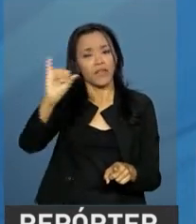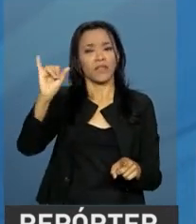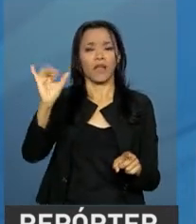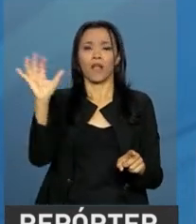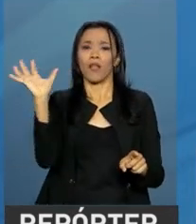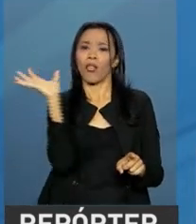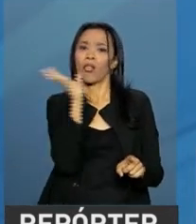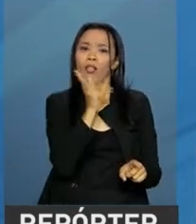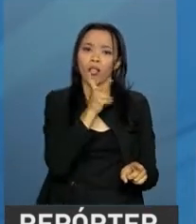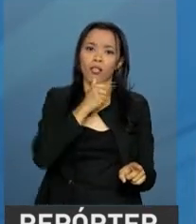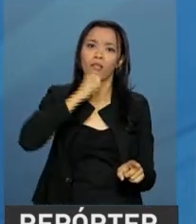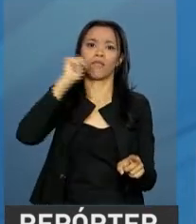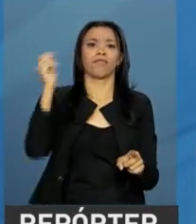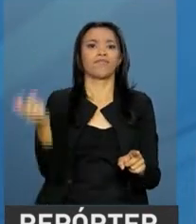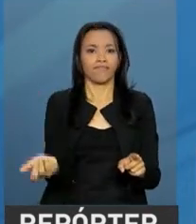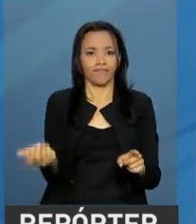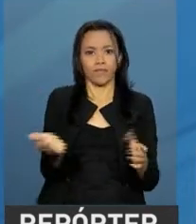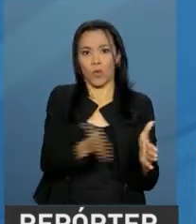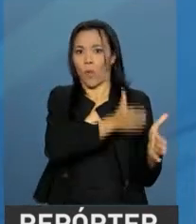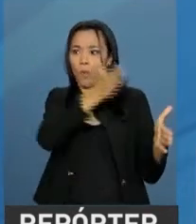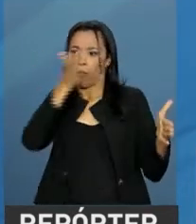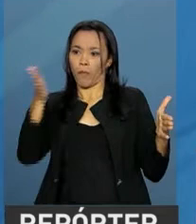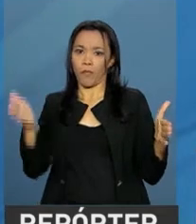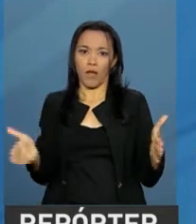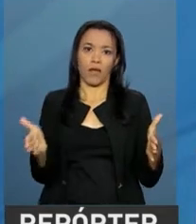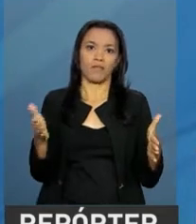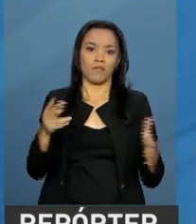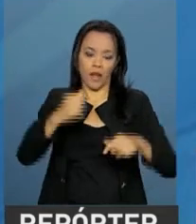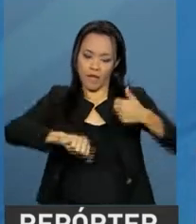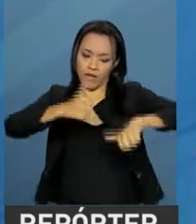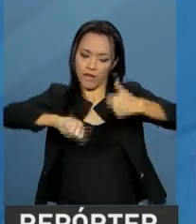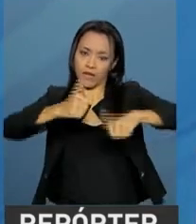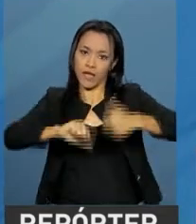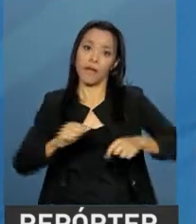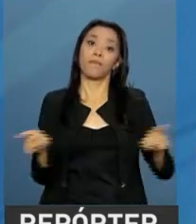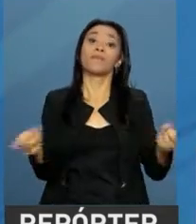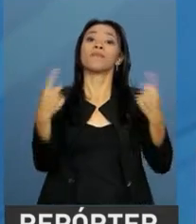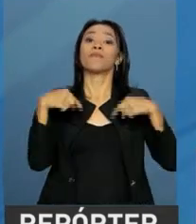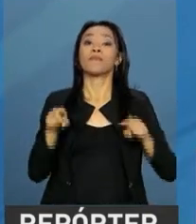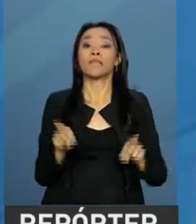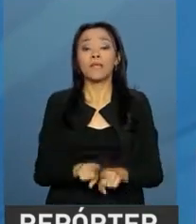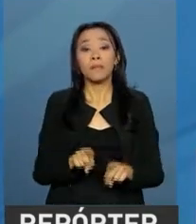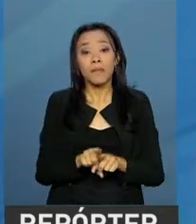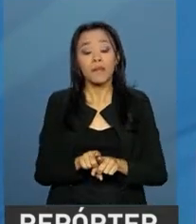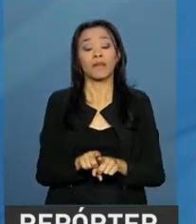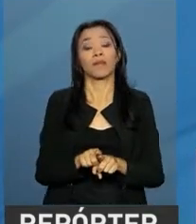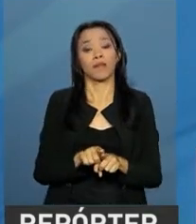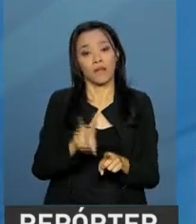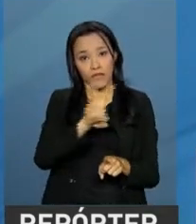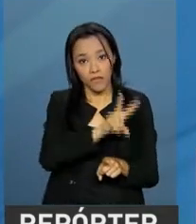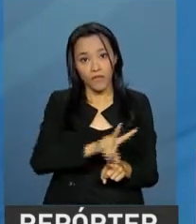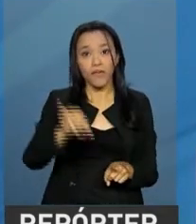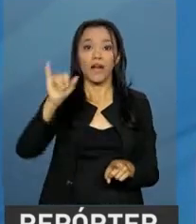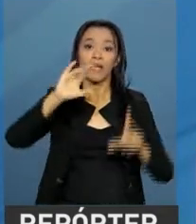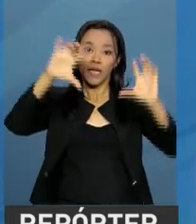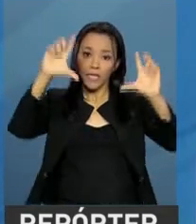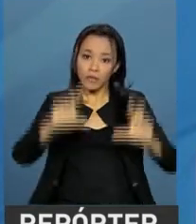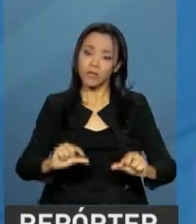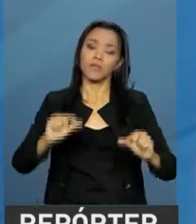devido ao tempo de análise do nppi reduzirá a judicialização